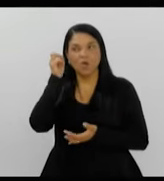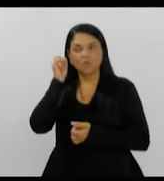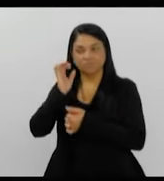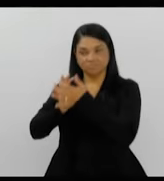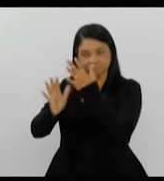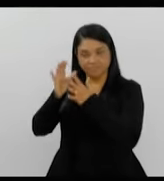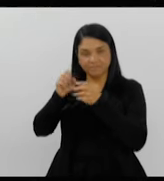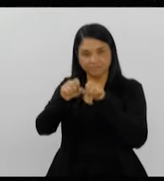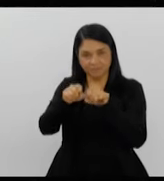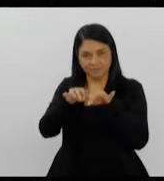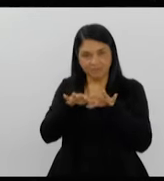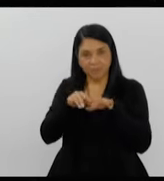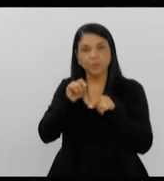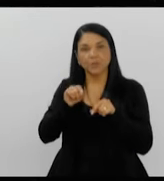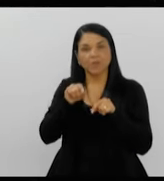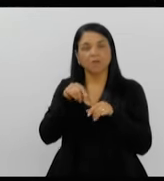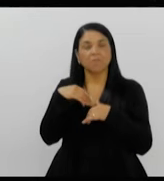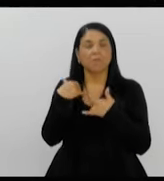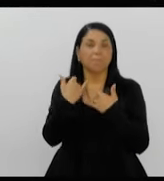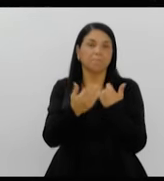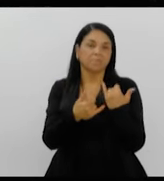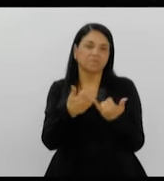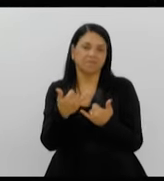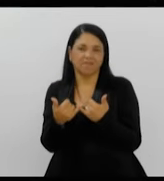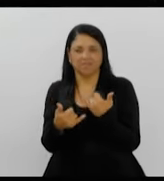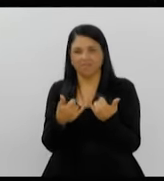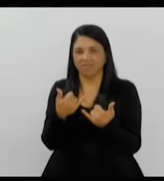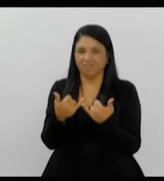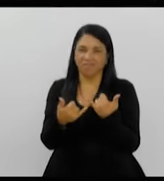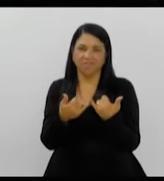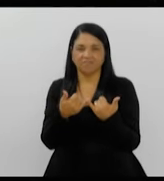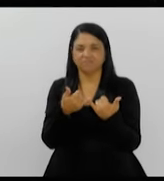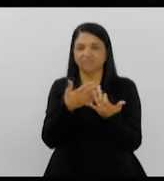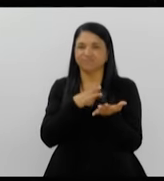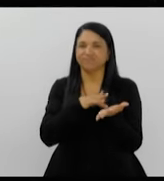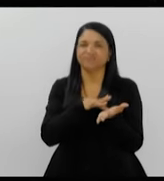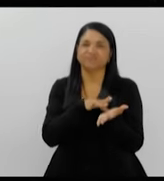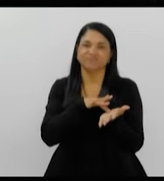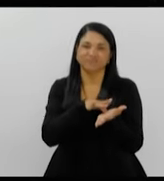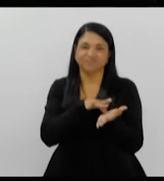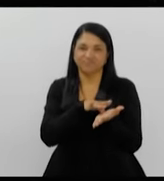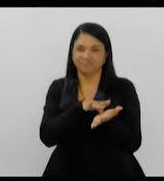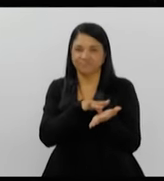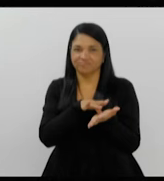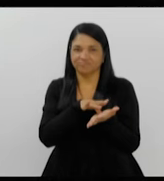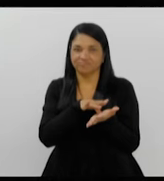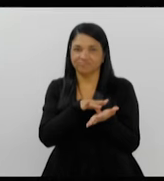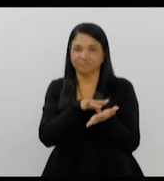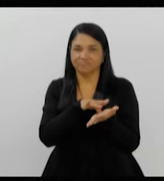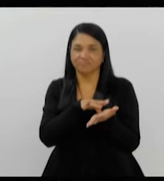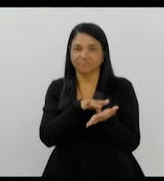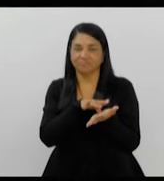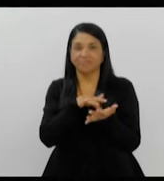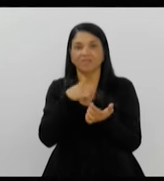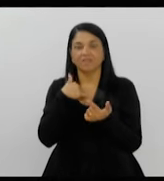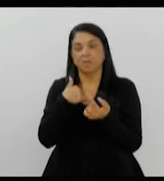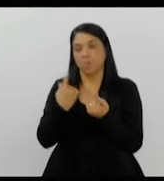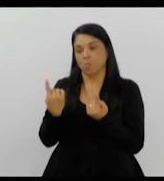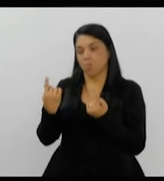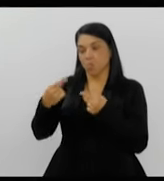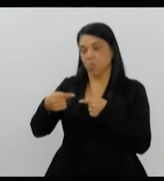plenário é uma brincadeira de faz de conta se é meu